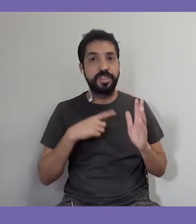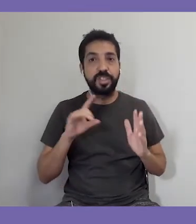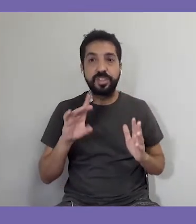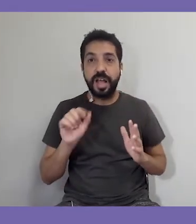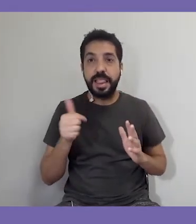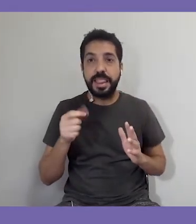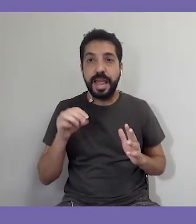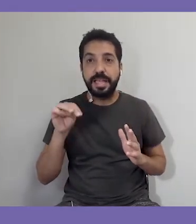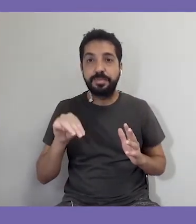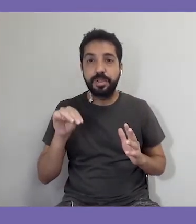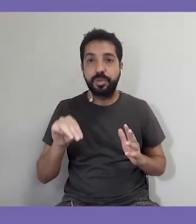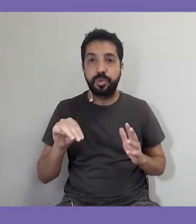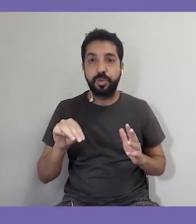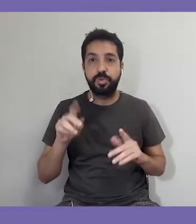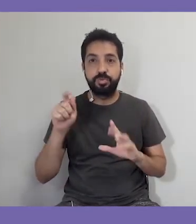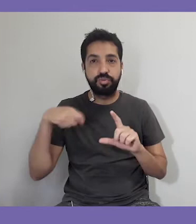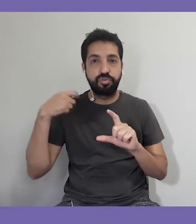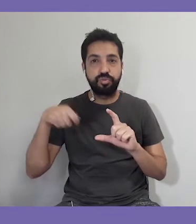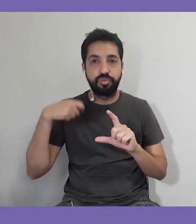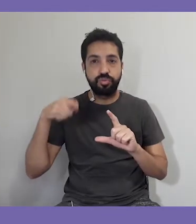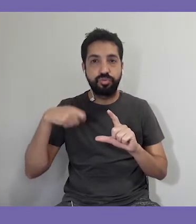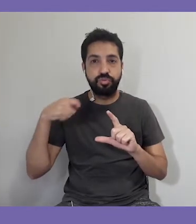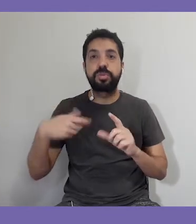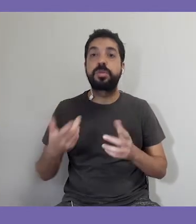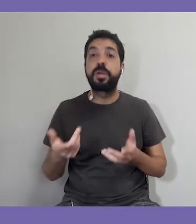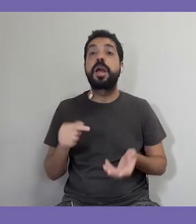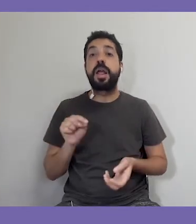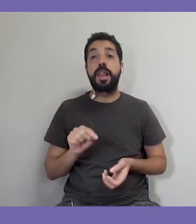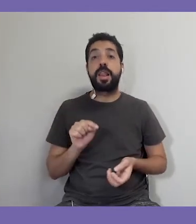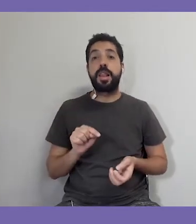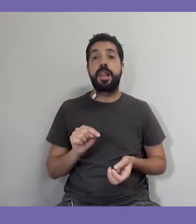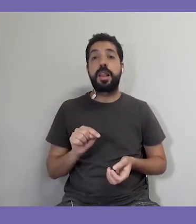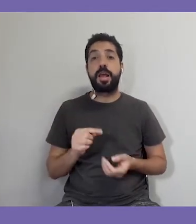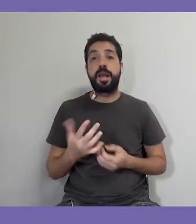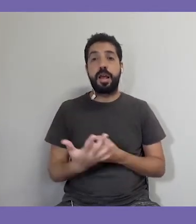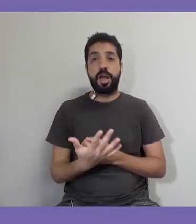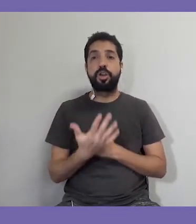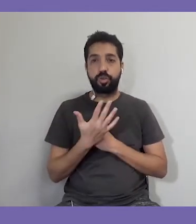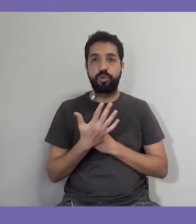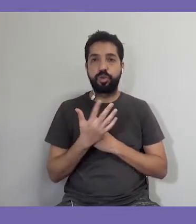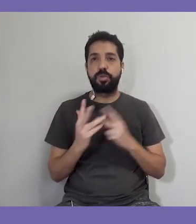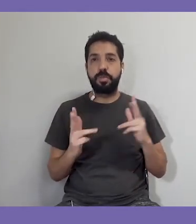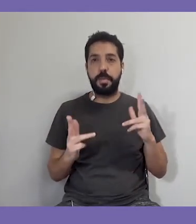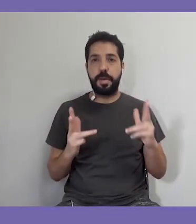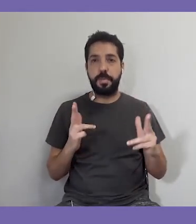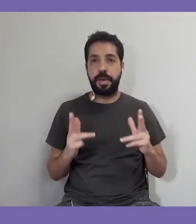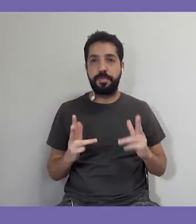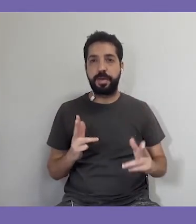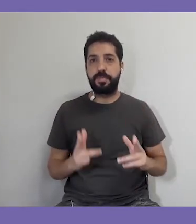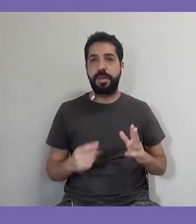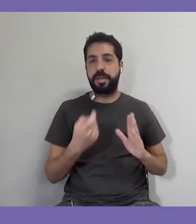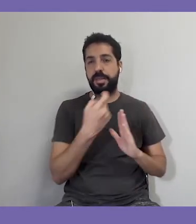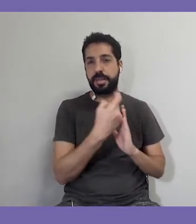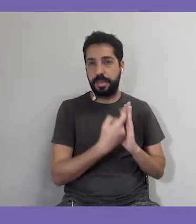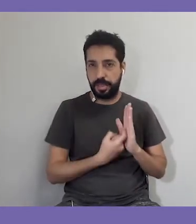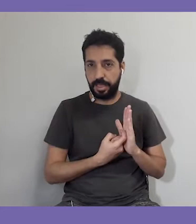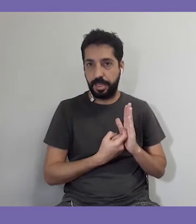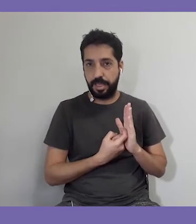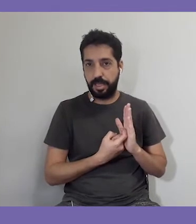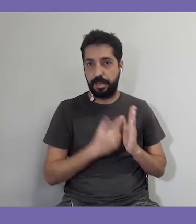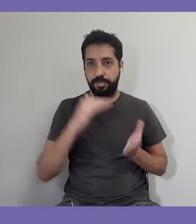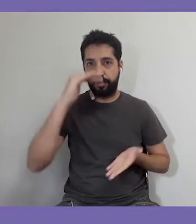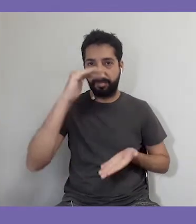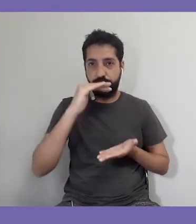assim, a gente só tinha 10 minutos para gravar. E aí ela me ajuda nessa edição, né, de texto